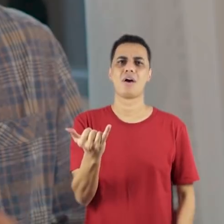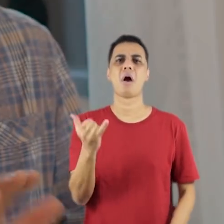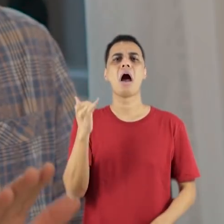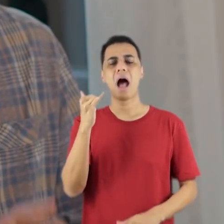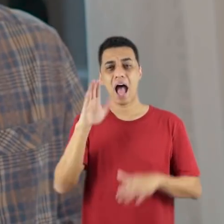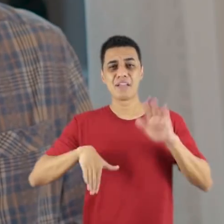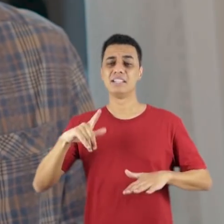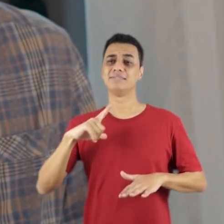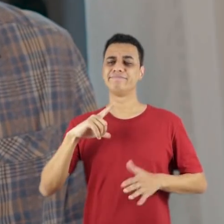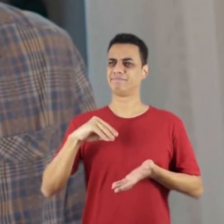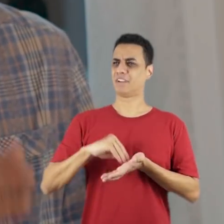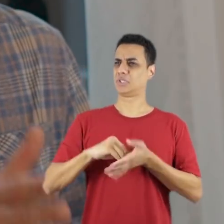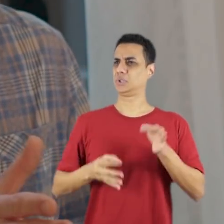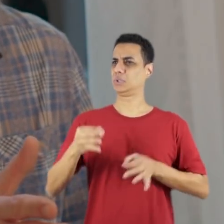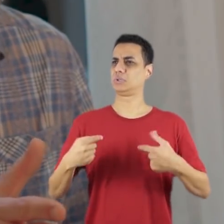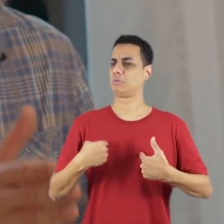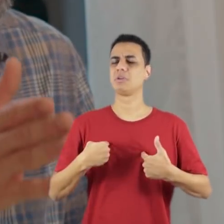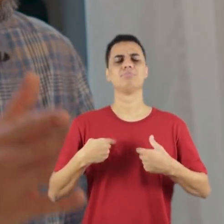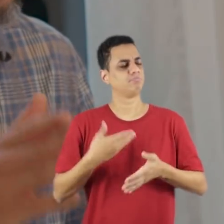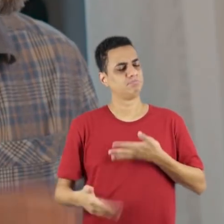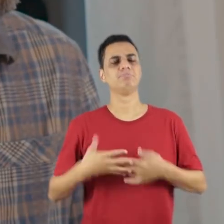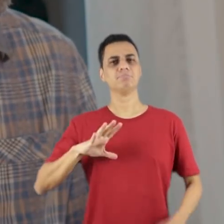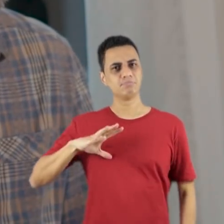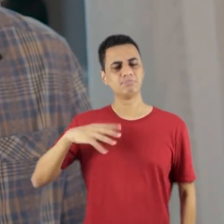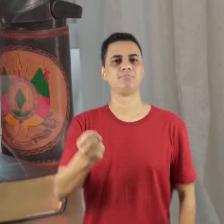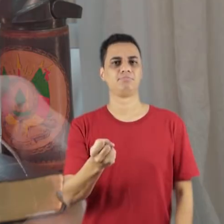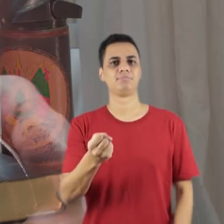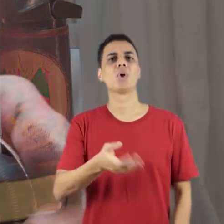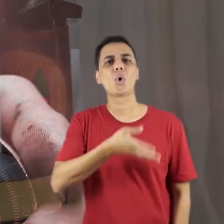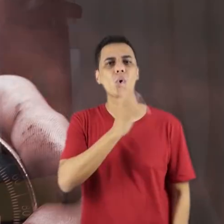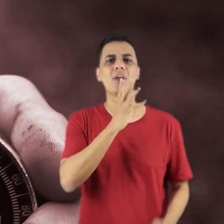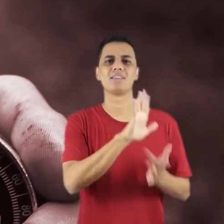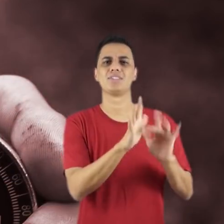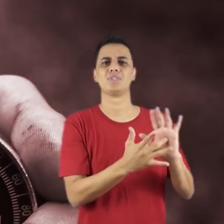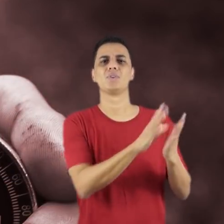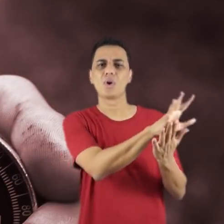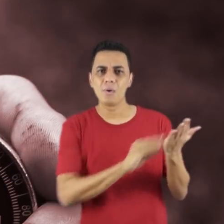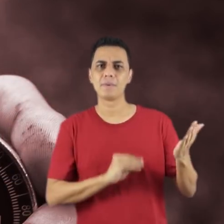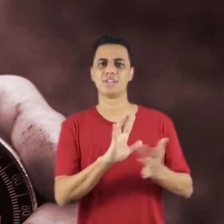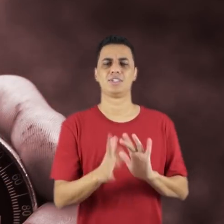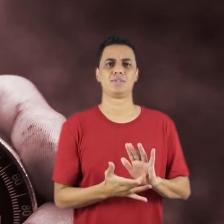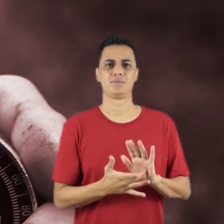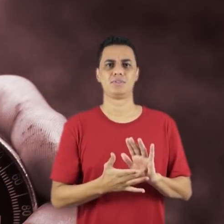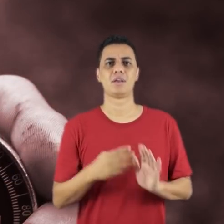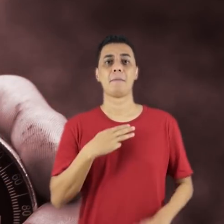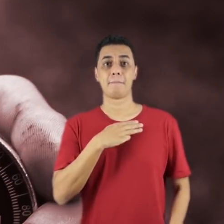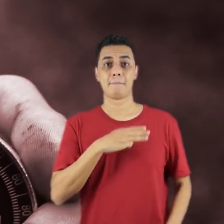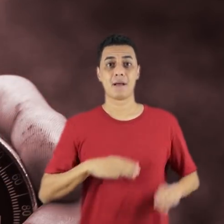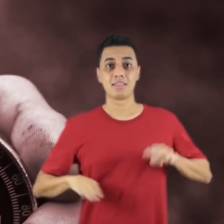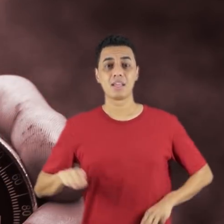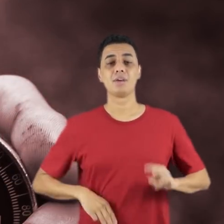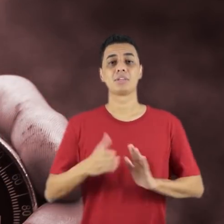olhos. E em quinto e último lugar, conheça Jesus e imite o seu exemplo. Em Mateus 11, 29 nós lemos, tomem sobre vocês o meu